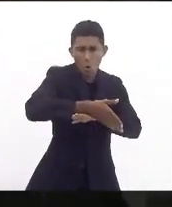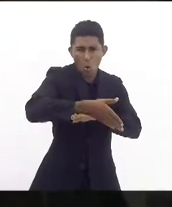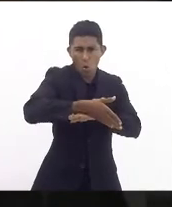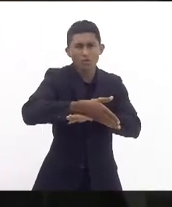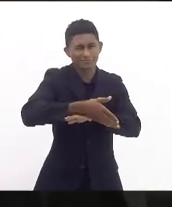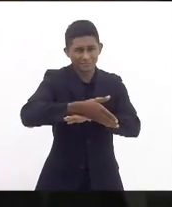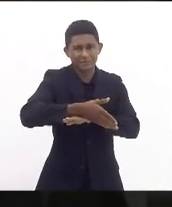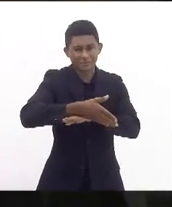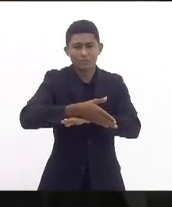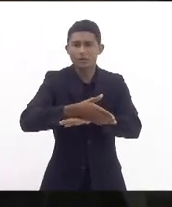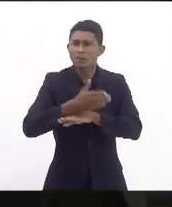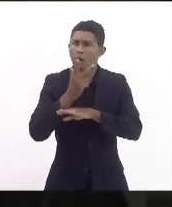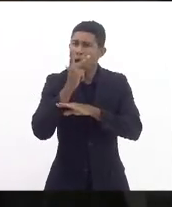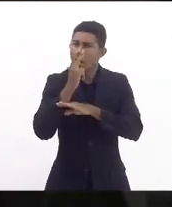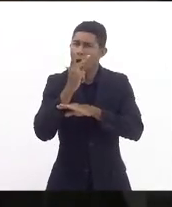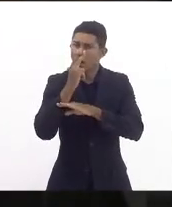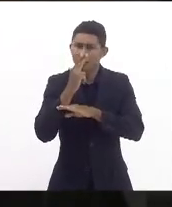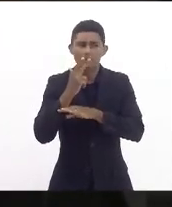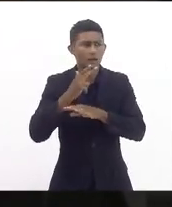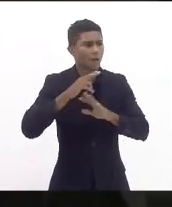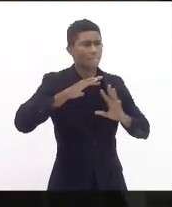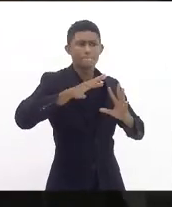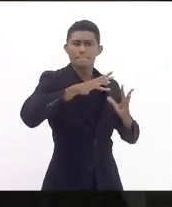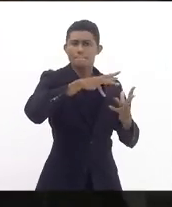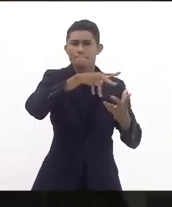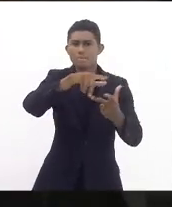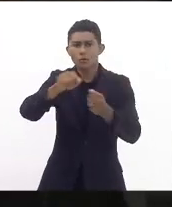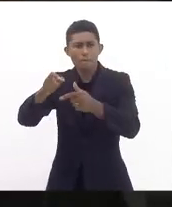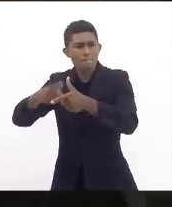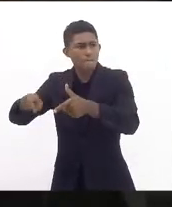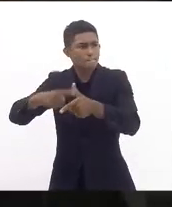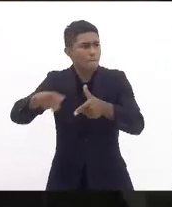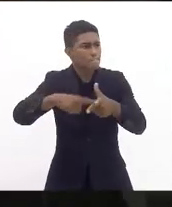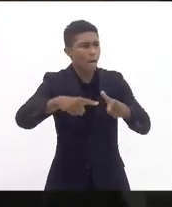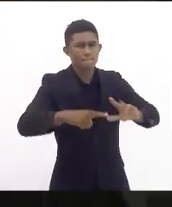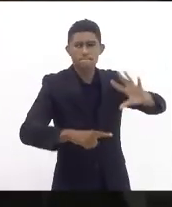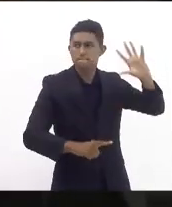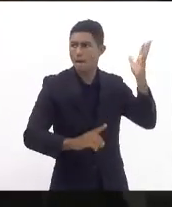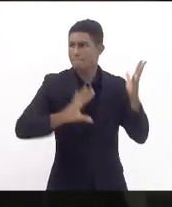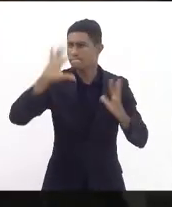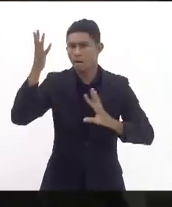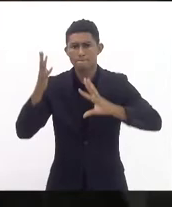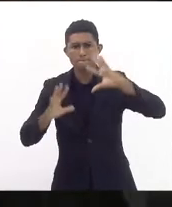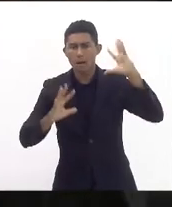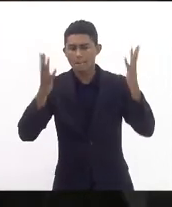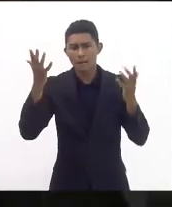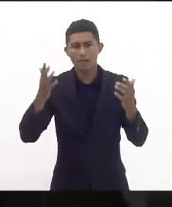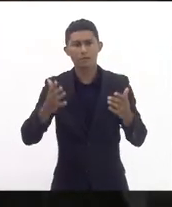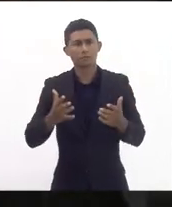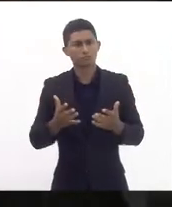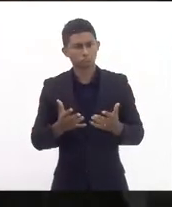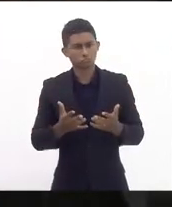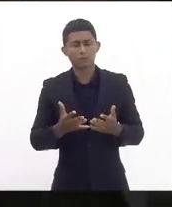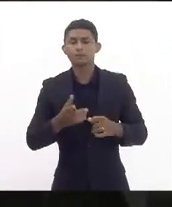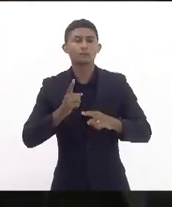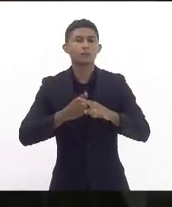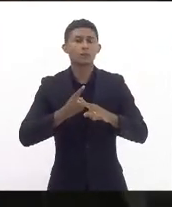acerbo é porque qualquer mulher ou homem